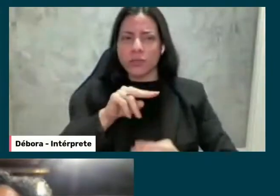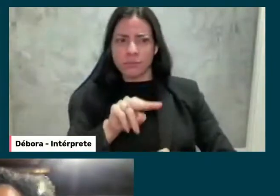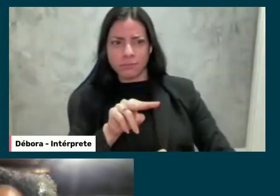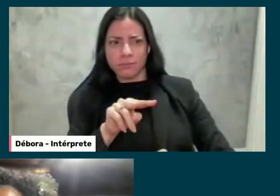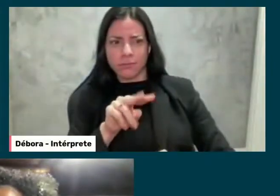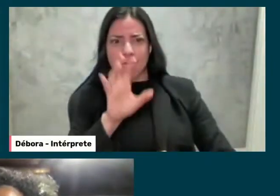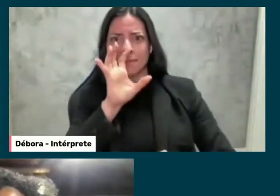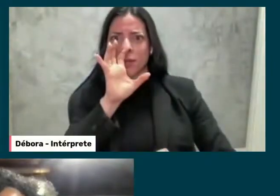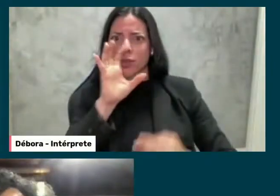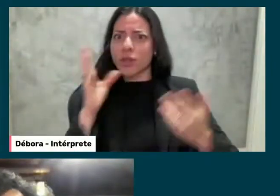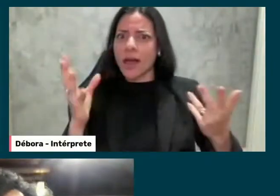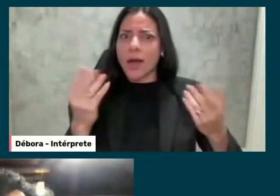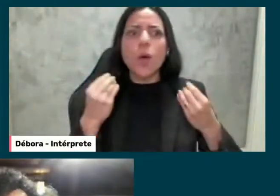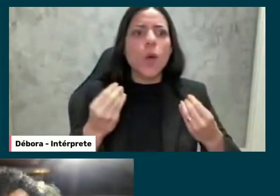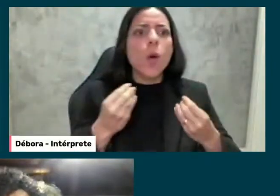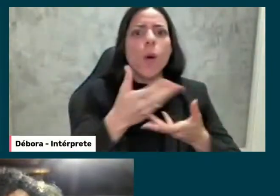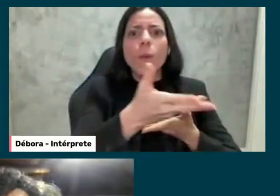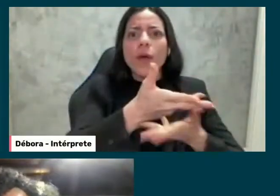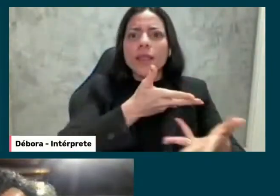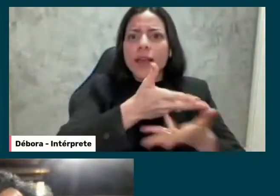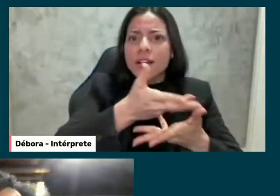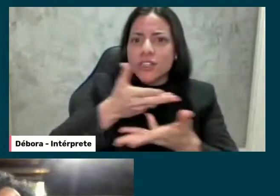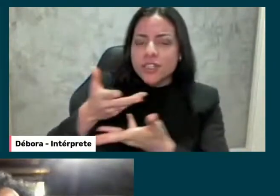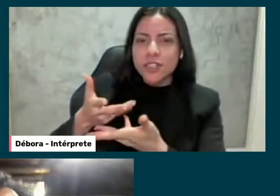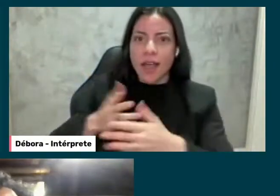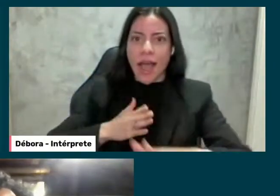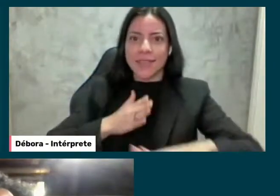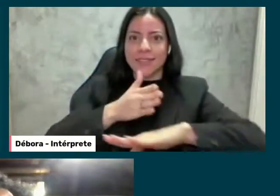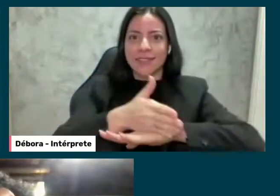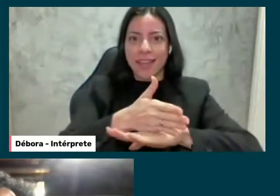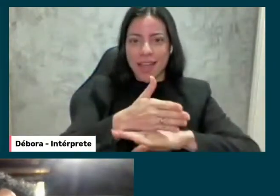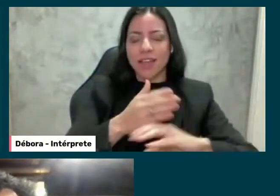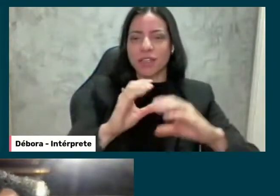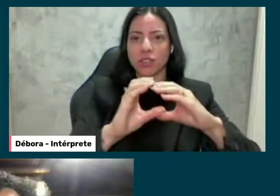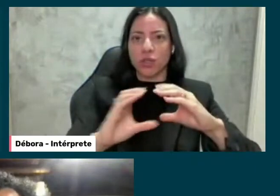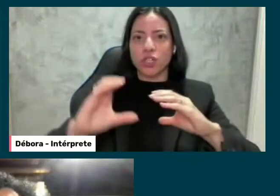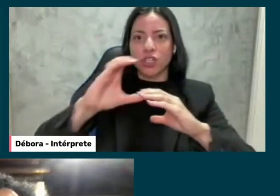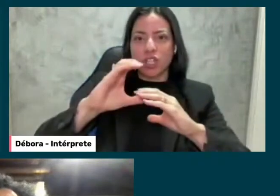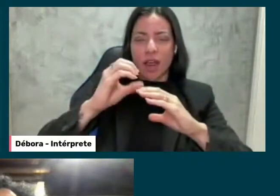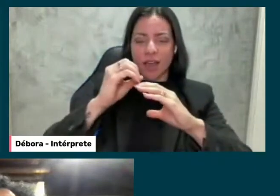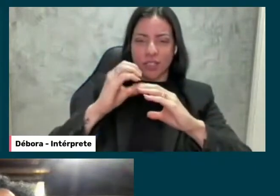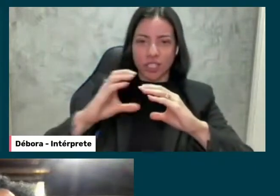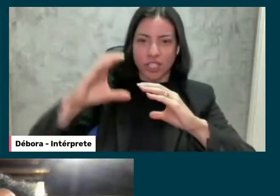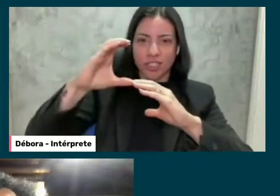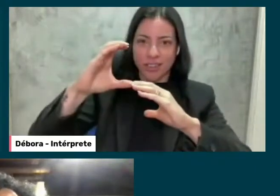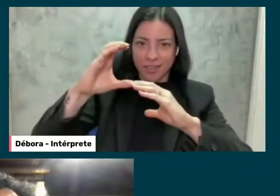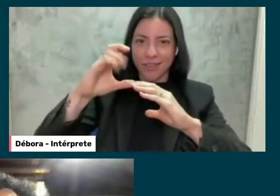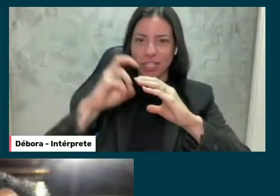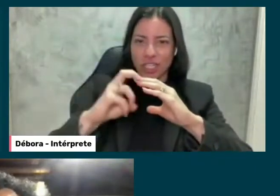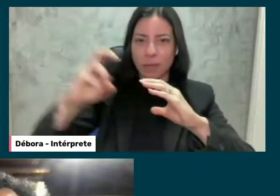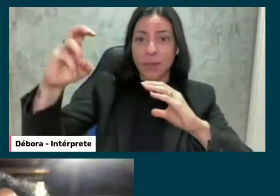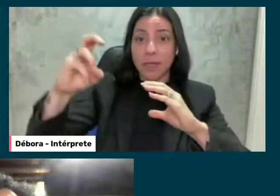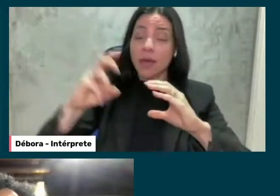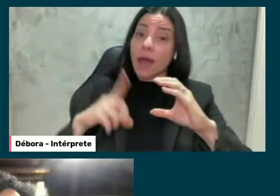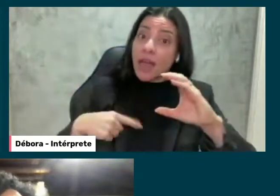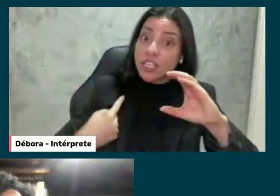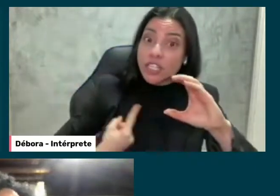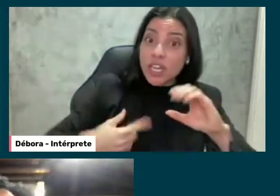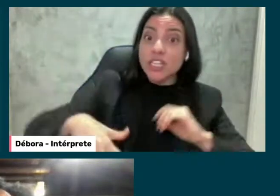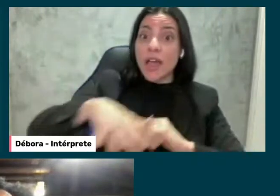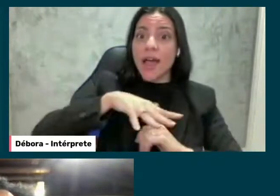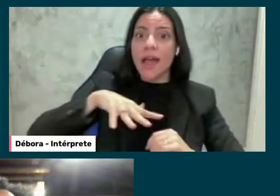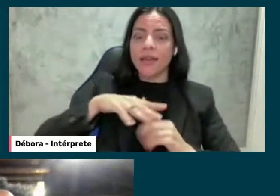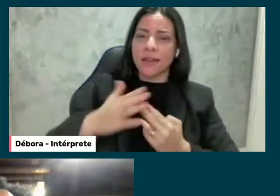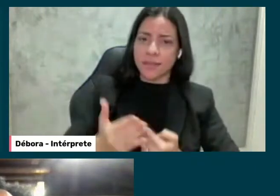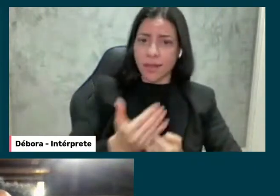artificial quando tiveram acesso ao ChatGPT e suas semelhantes, mas nós precisamos saber, nós aqui na área de tecnologia estudamos isso,